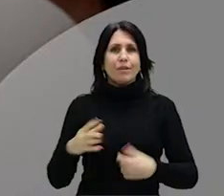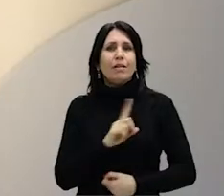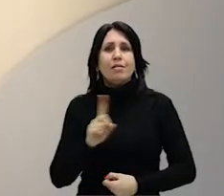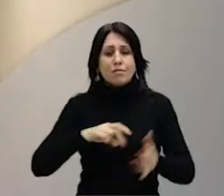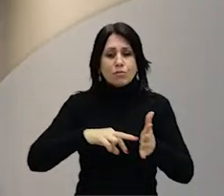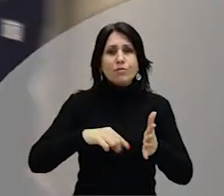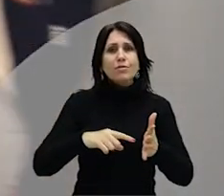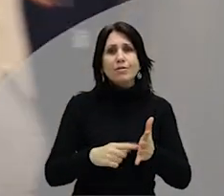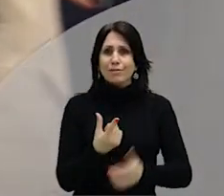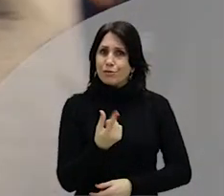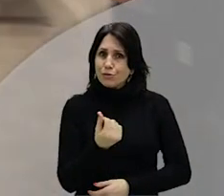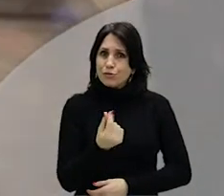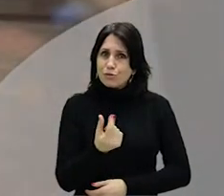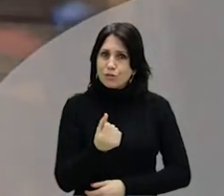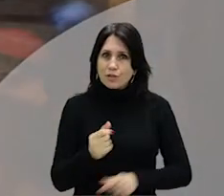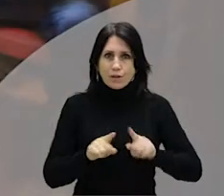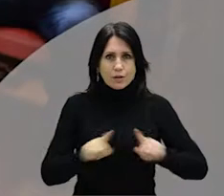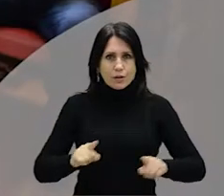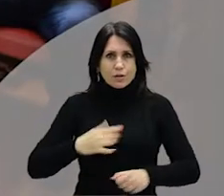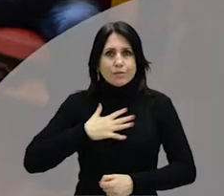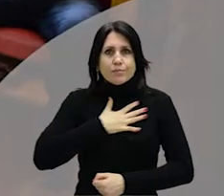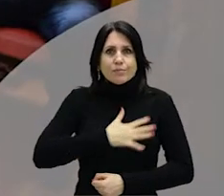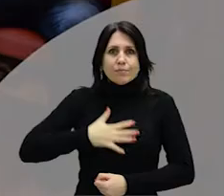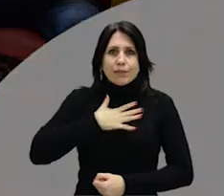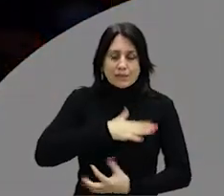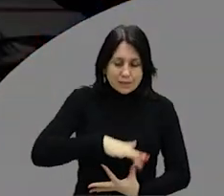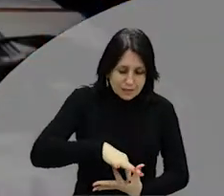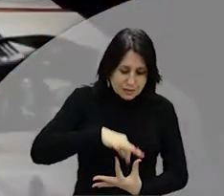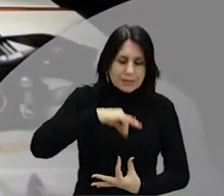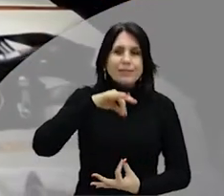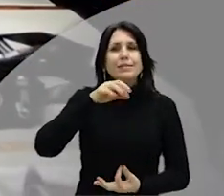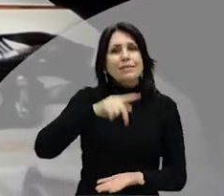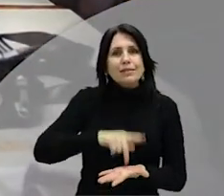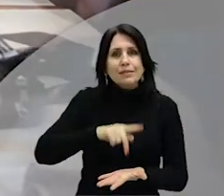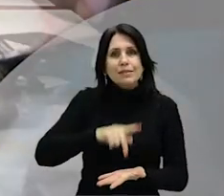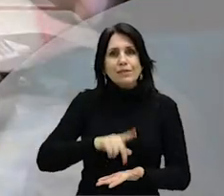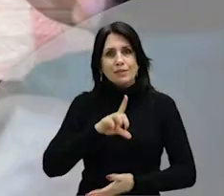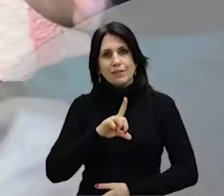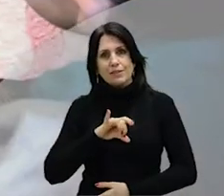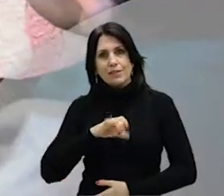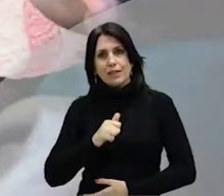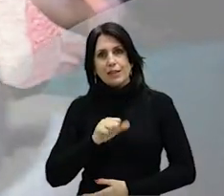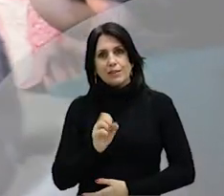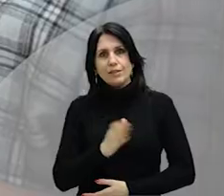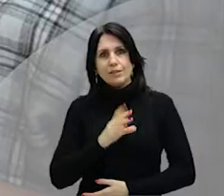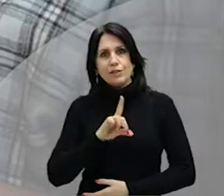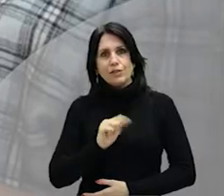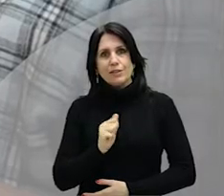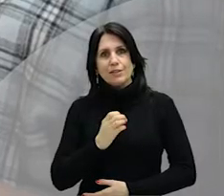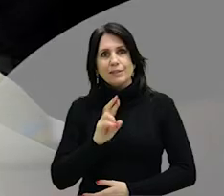que certamente não enriquece os bolsos, mas traz um bem-estar que dinheiro nenhum pode comprar.